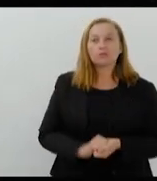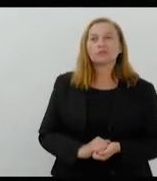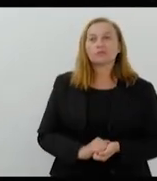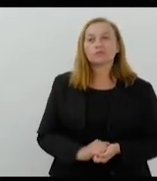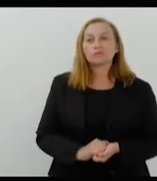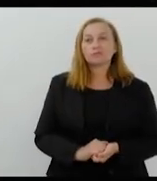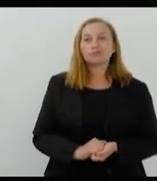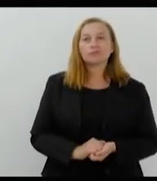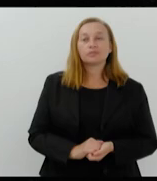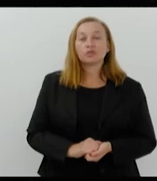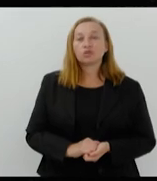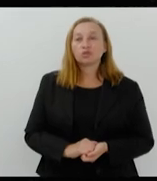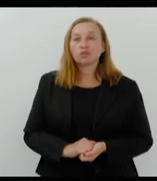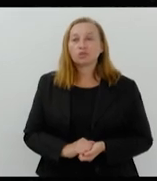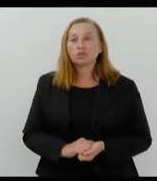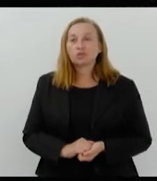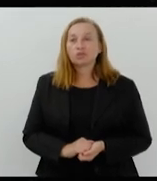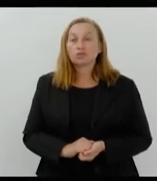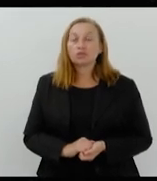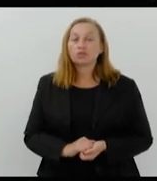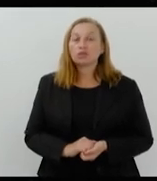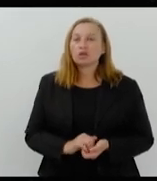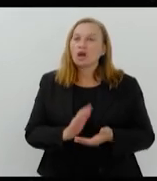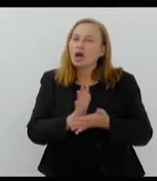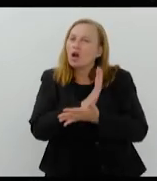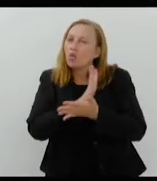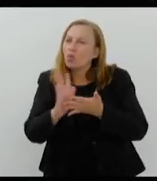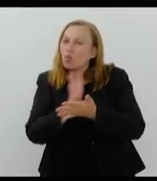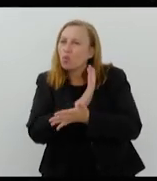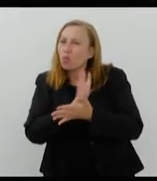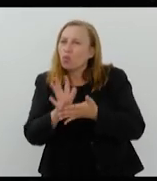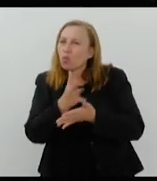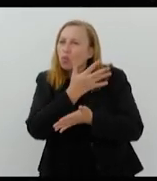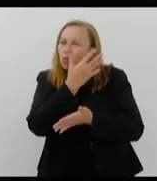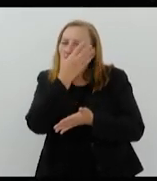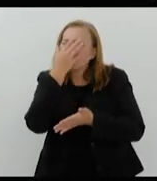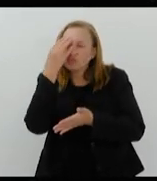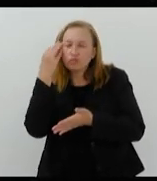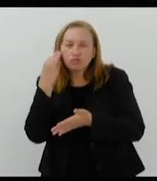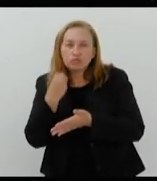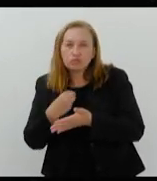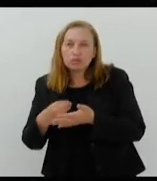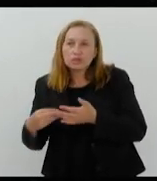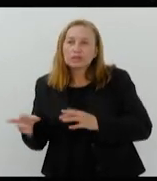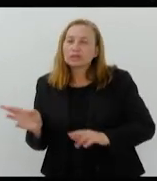que passou despercebido de muitos, em relação